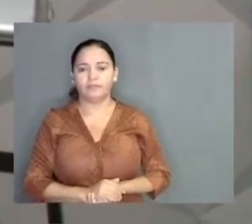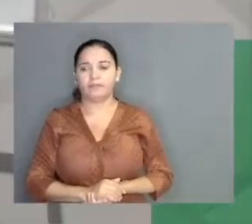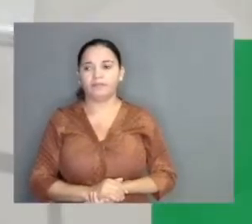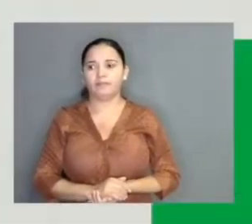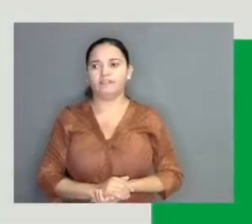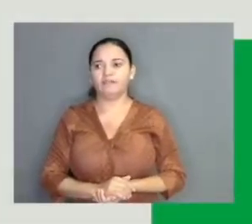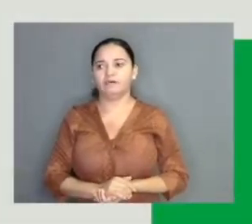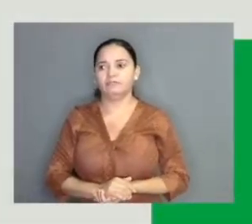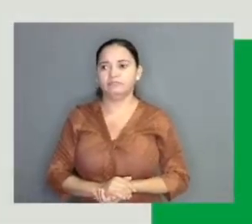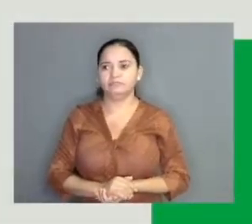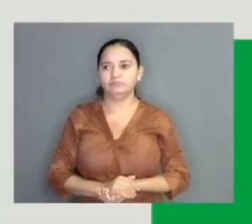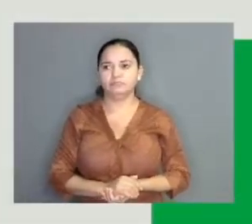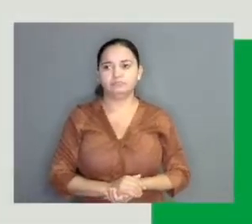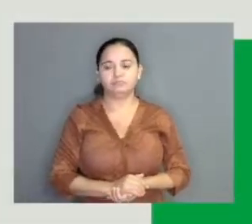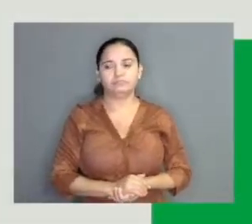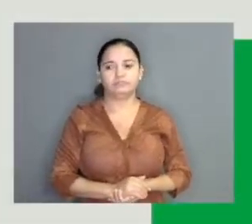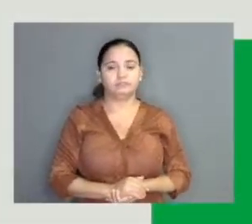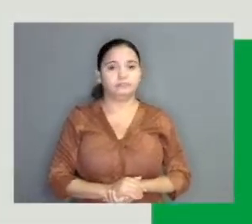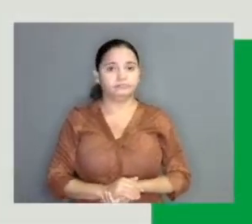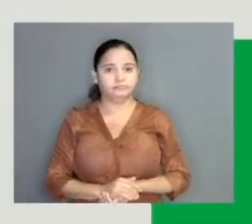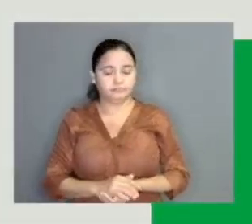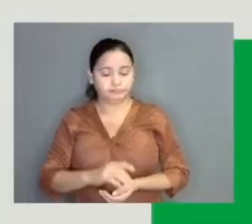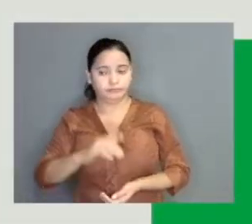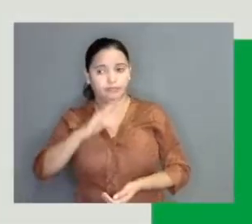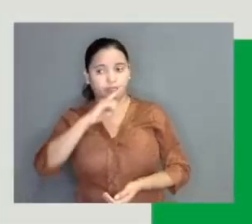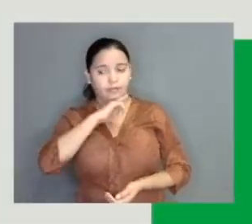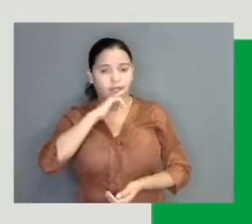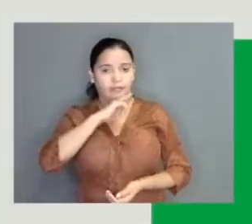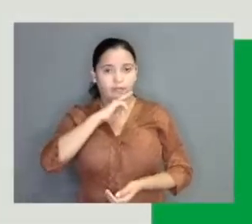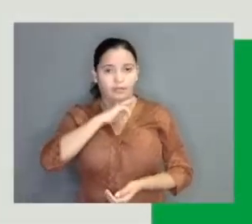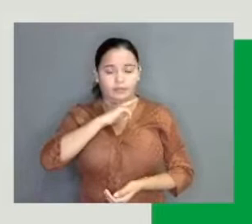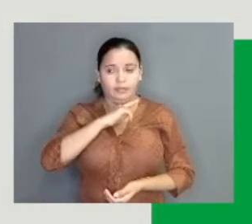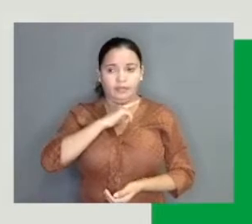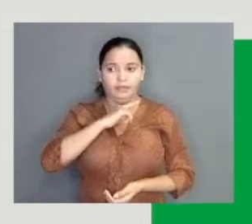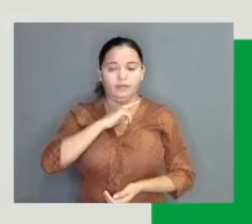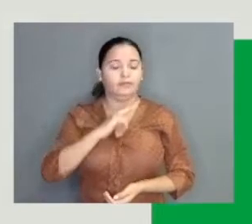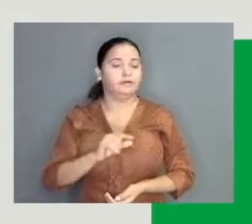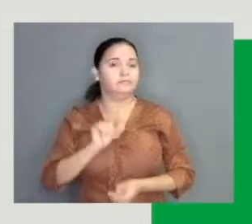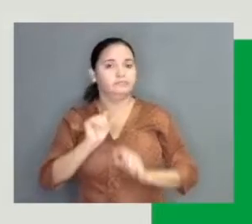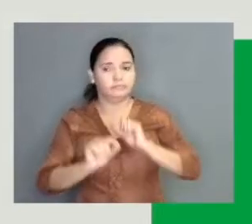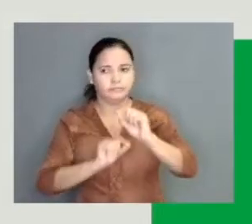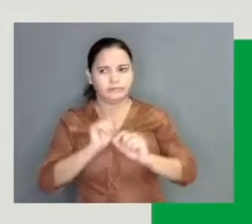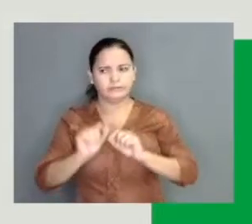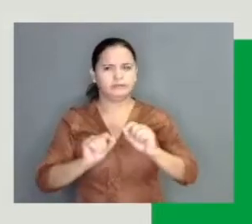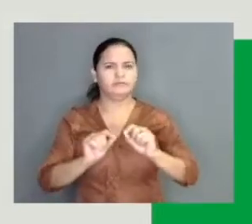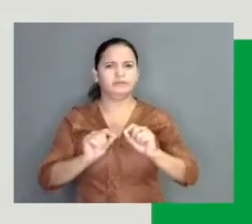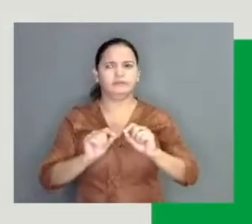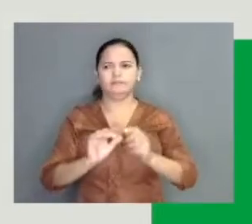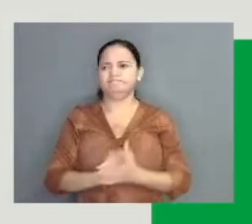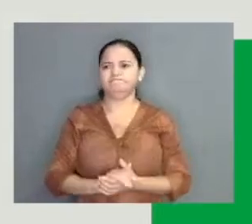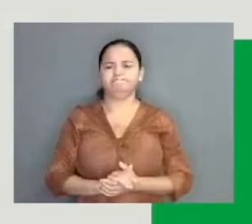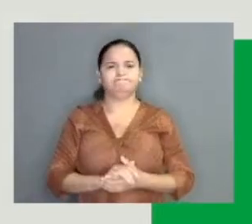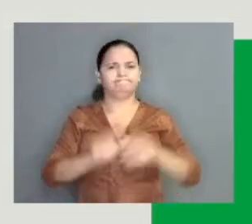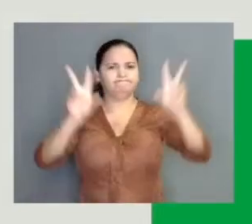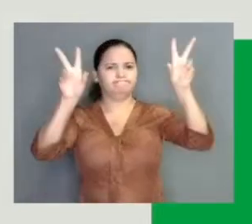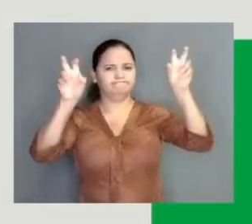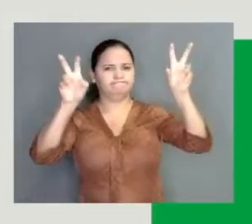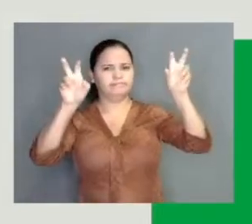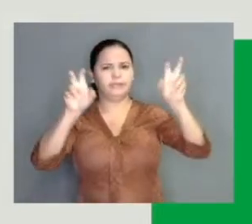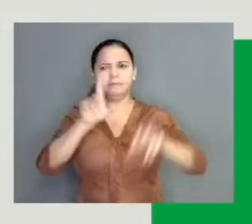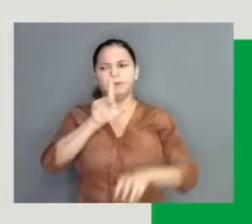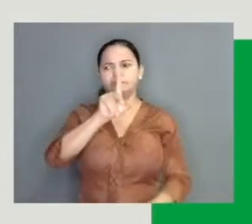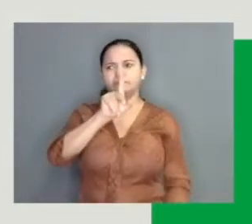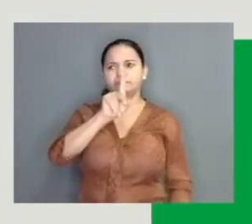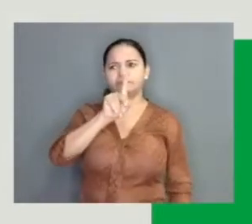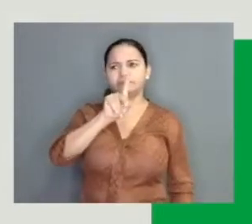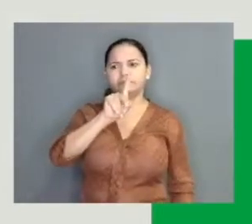Ó, nesse próximo passo, aqui, tem o título de propriedades. Antes de mais